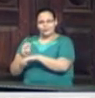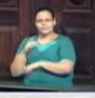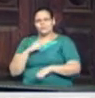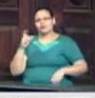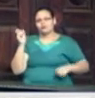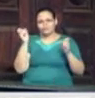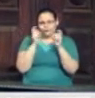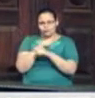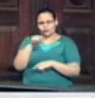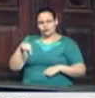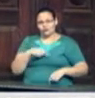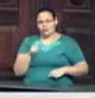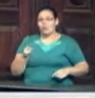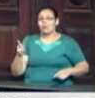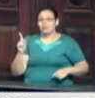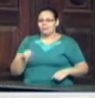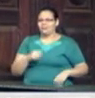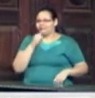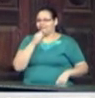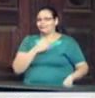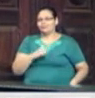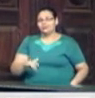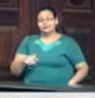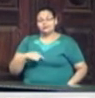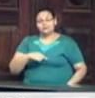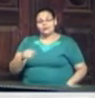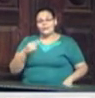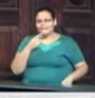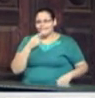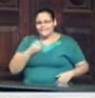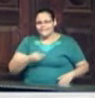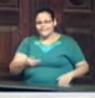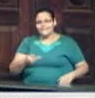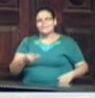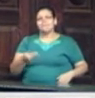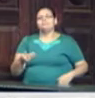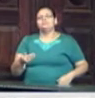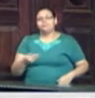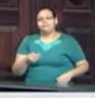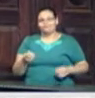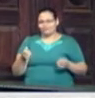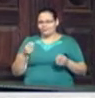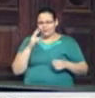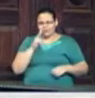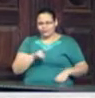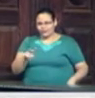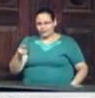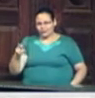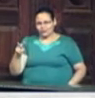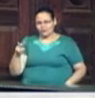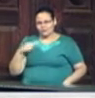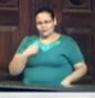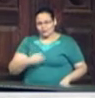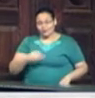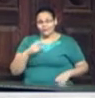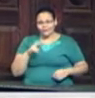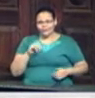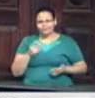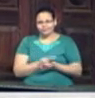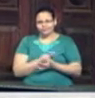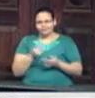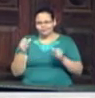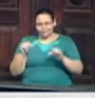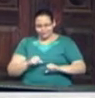nós estamos numa situação dramática, nós estamos à beira do abismo, nós estamos enxergando o abismo. E é preciso